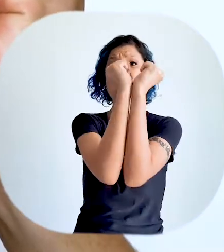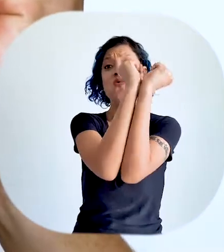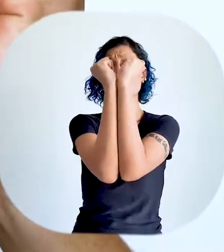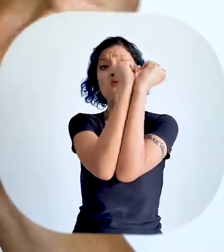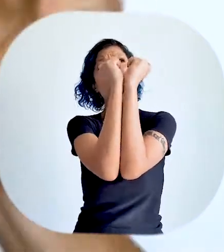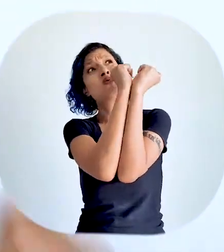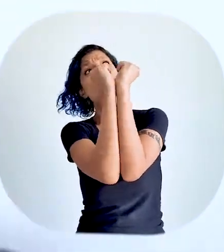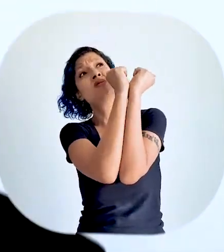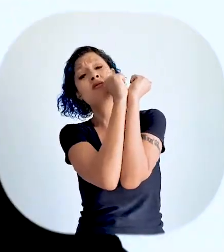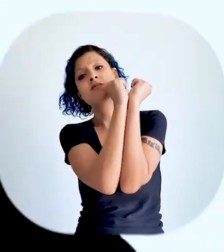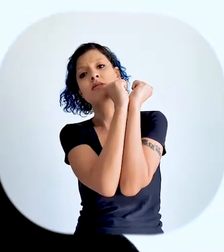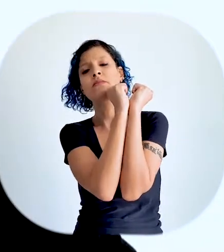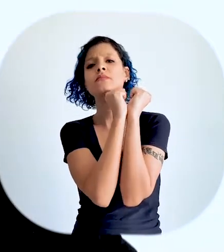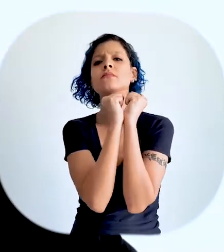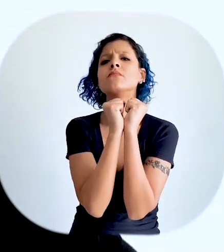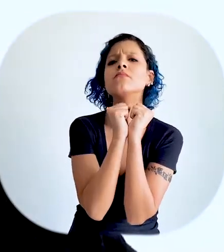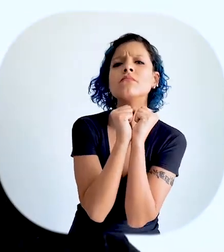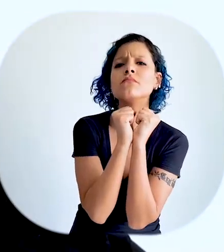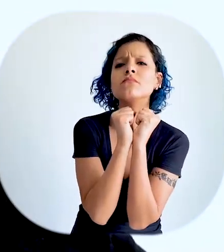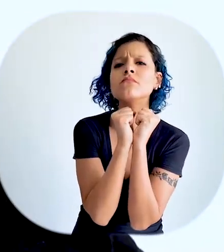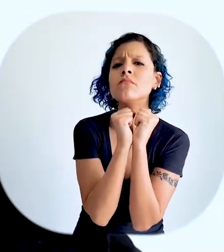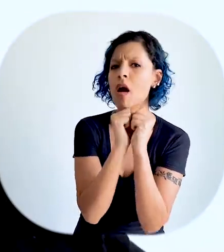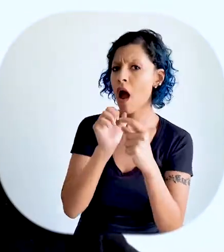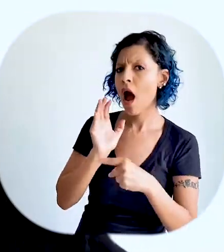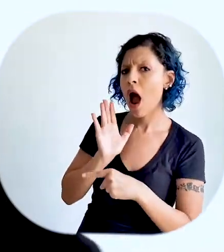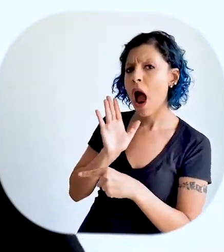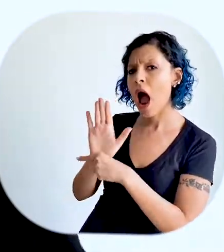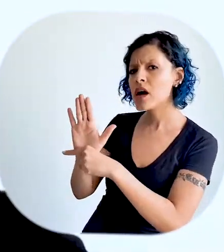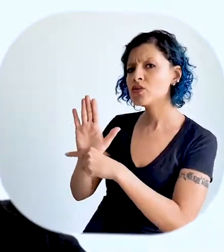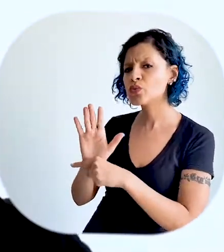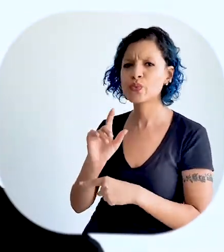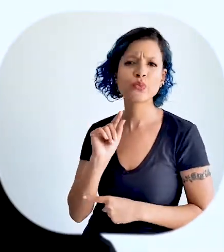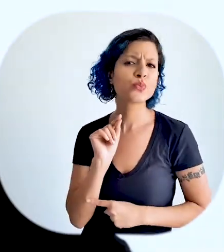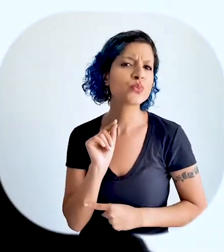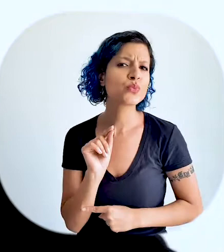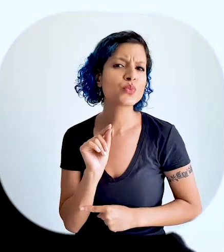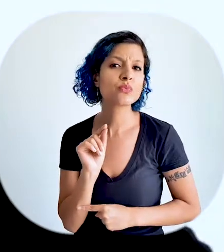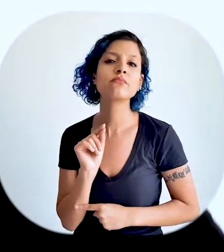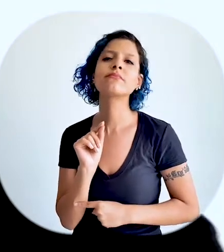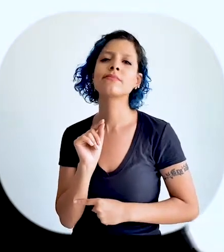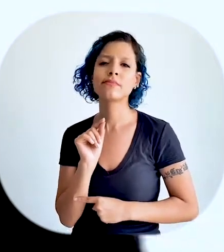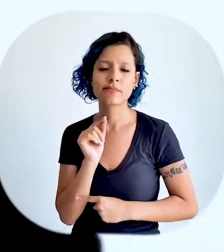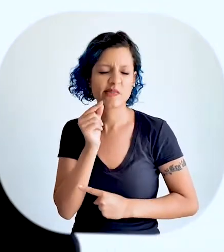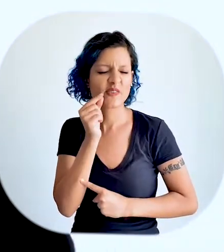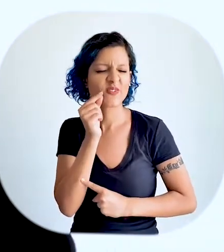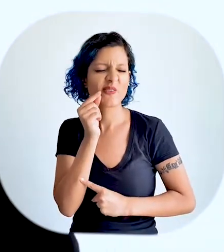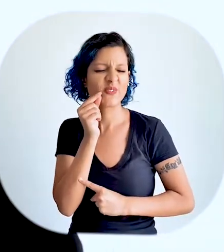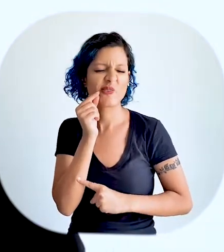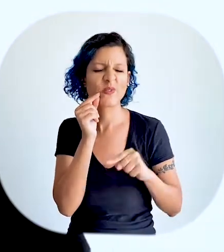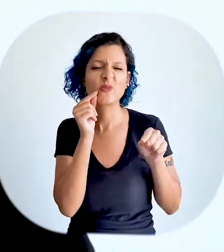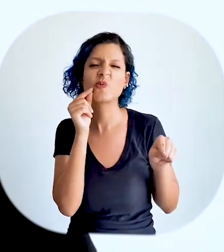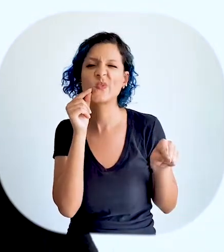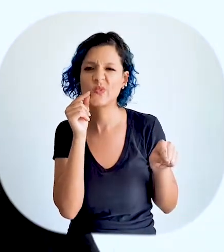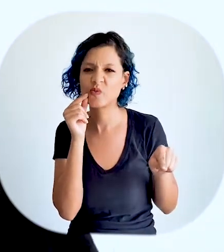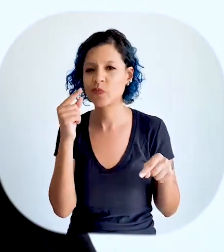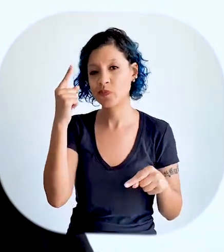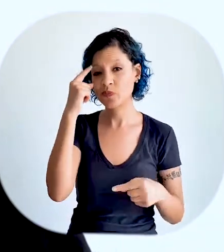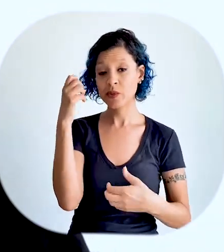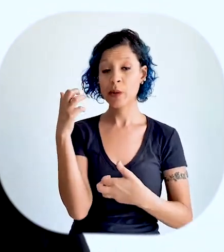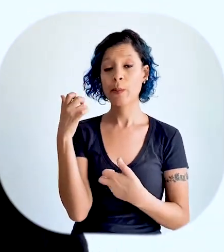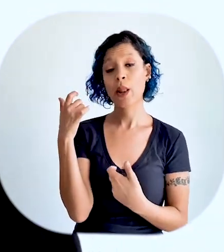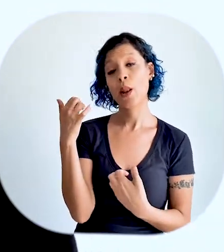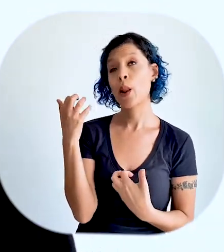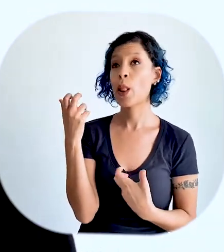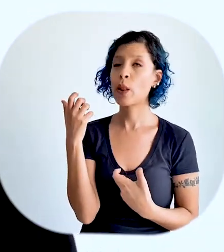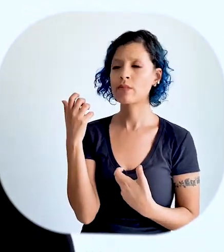ajude! Quem vocês acham que ajudou o feroz leão? Exato! O ratinho compositor estava passando por